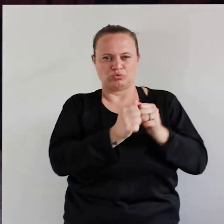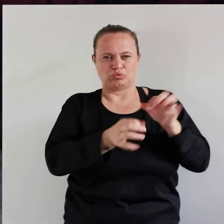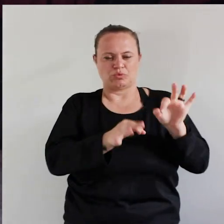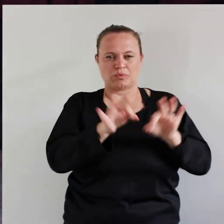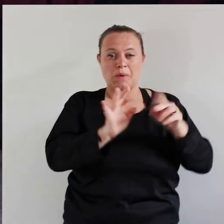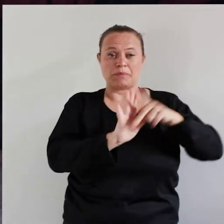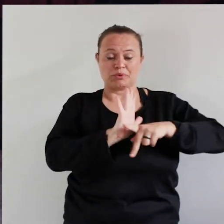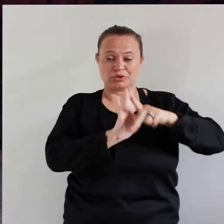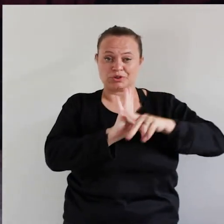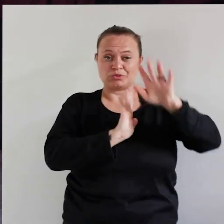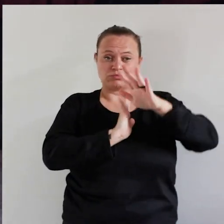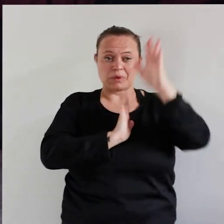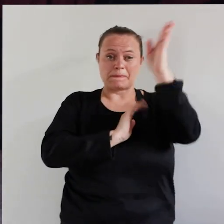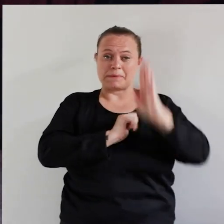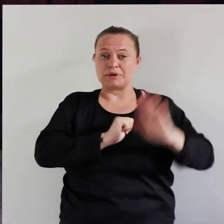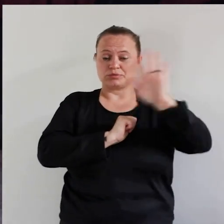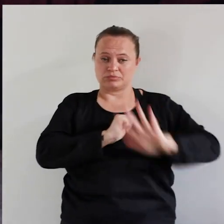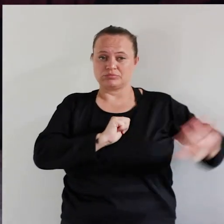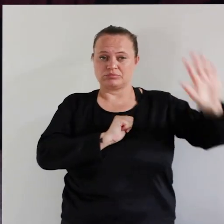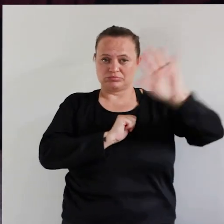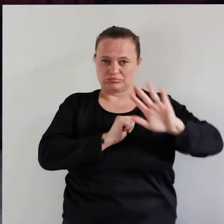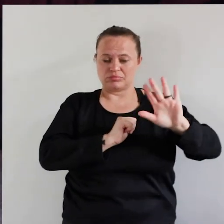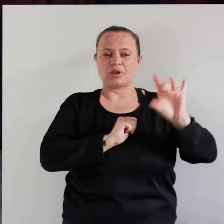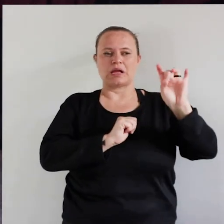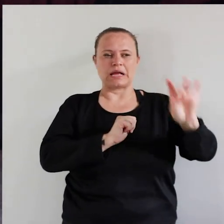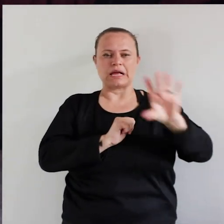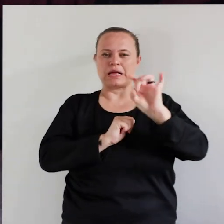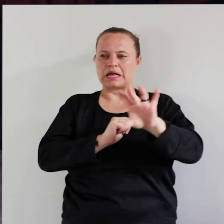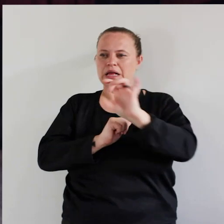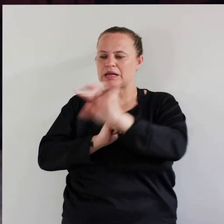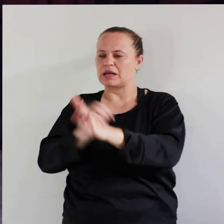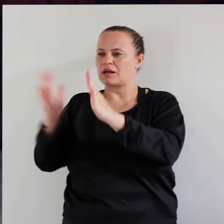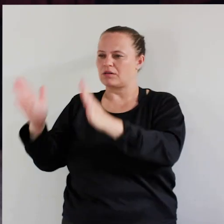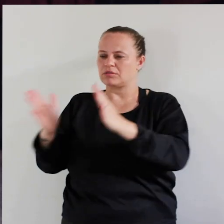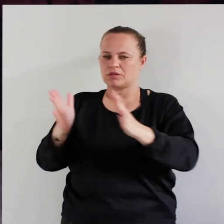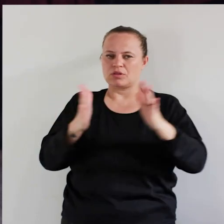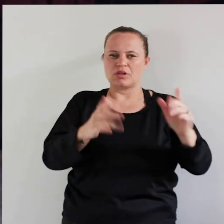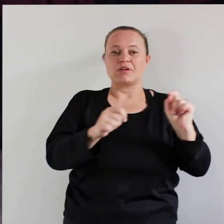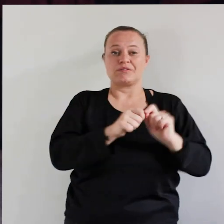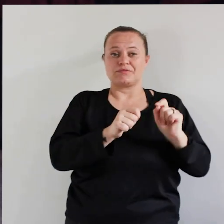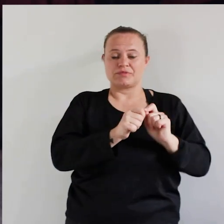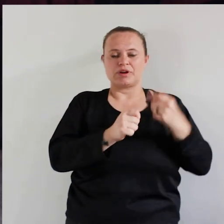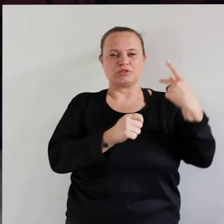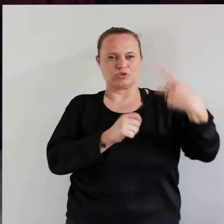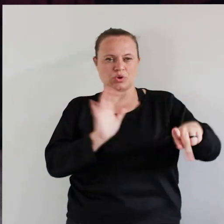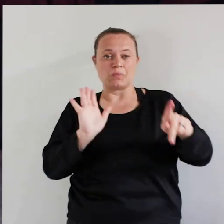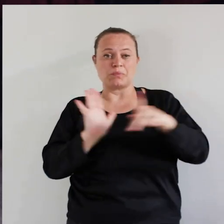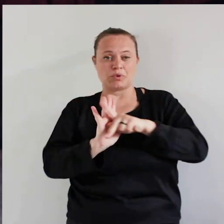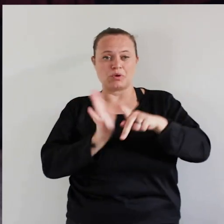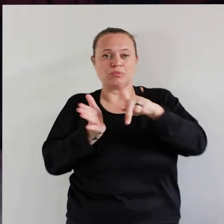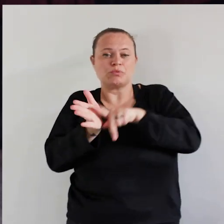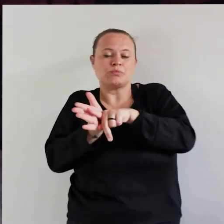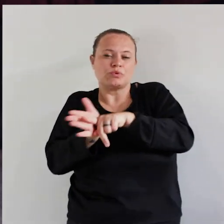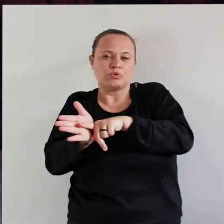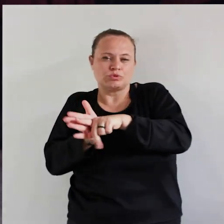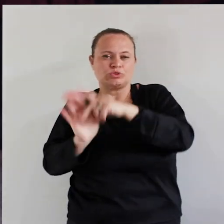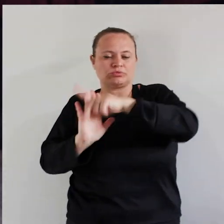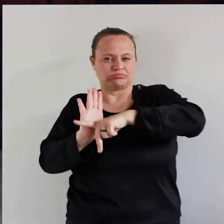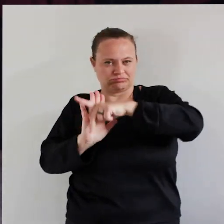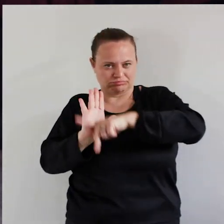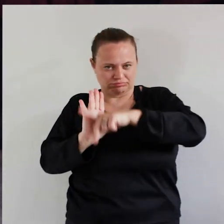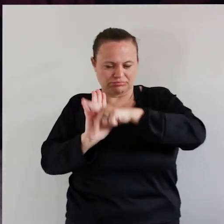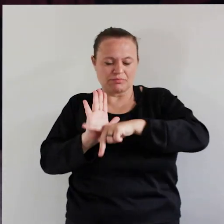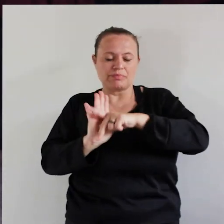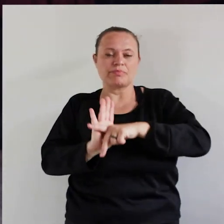vinculadas a esses outros grupos, alguns projetos eram projetos nacionais, que cada unidade desenvolvia localmente